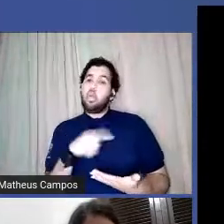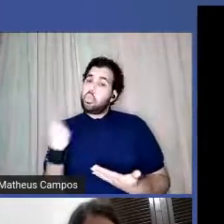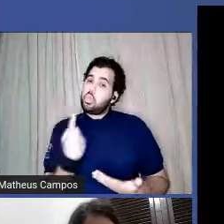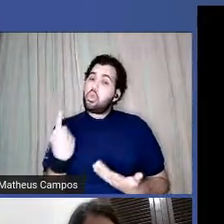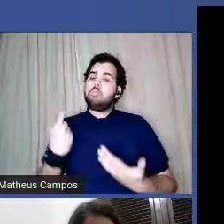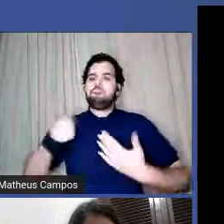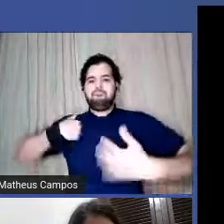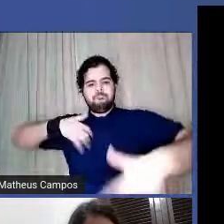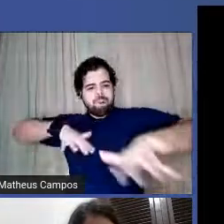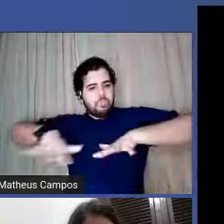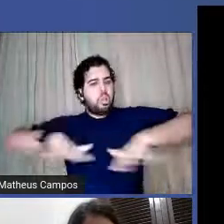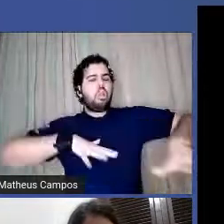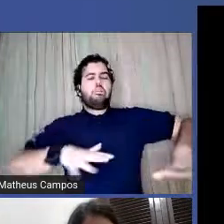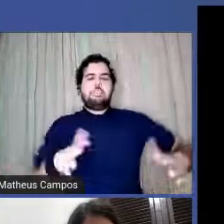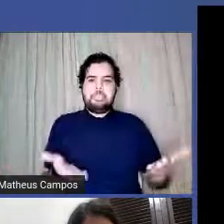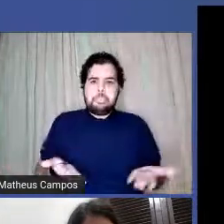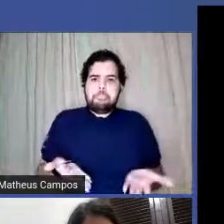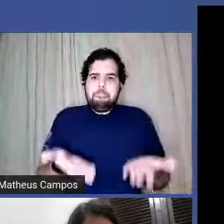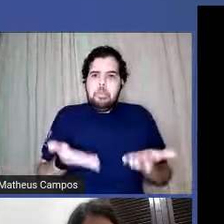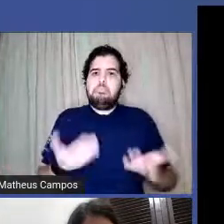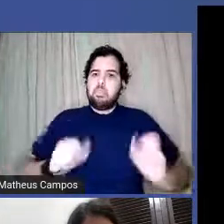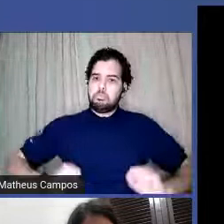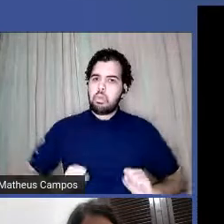a gente, o que também dá forças para a gente seguir.